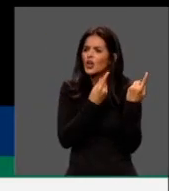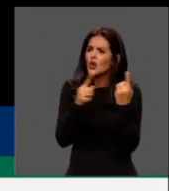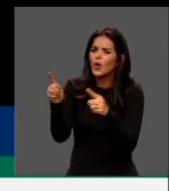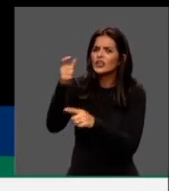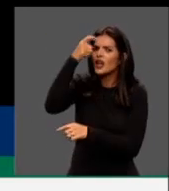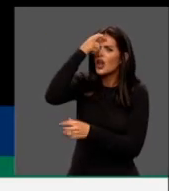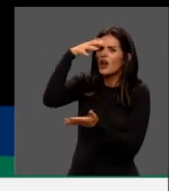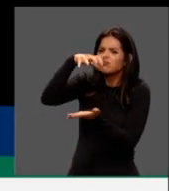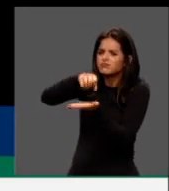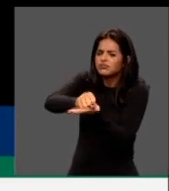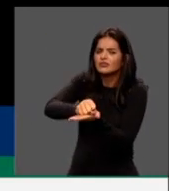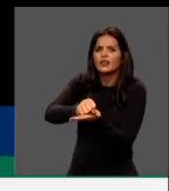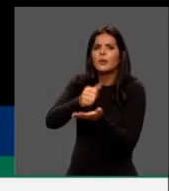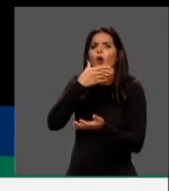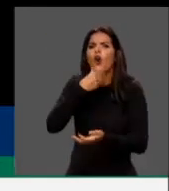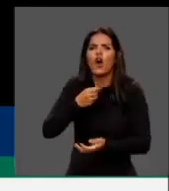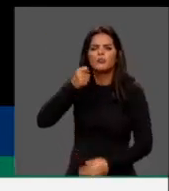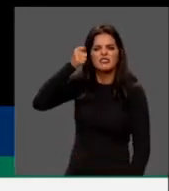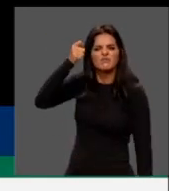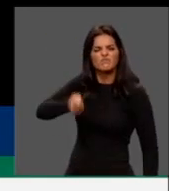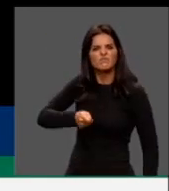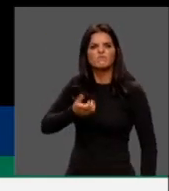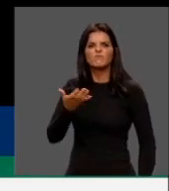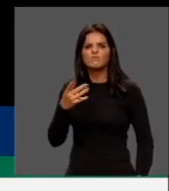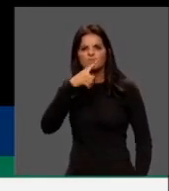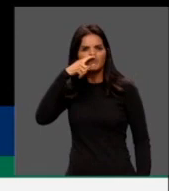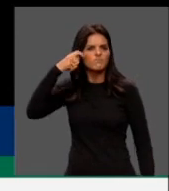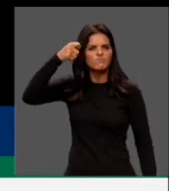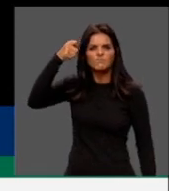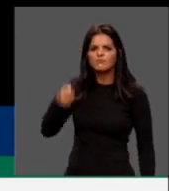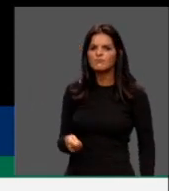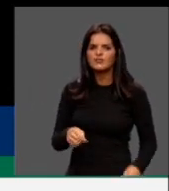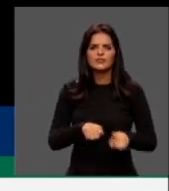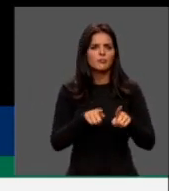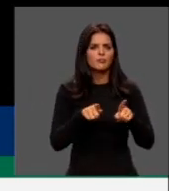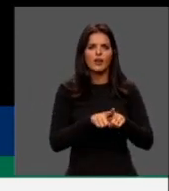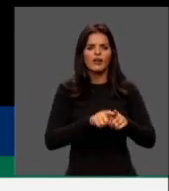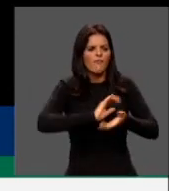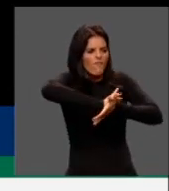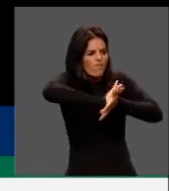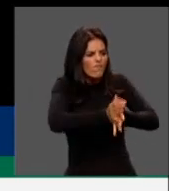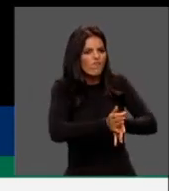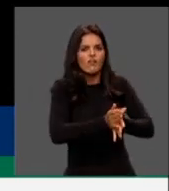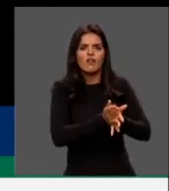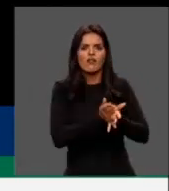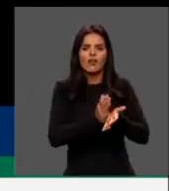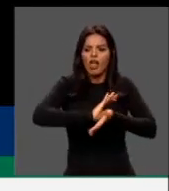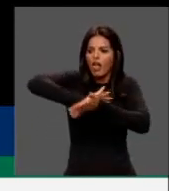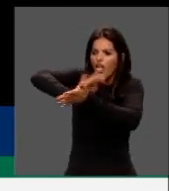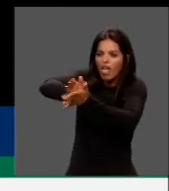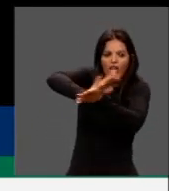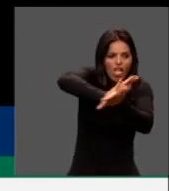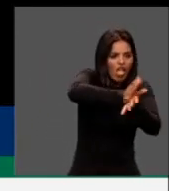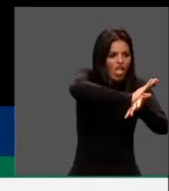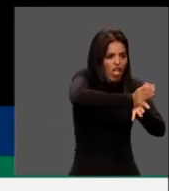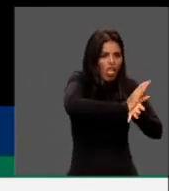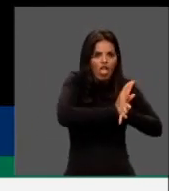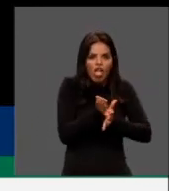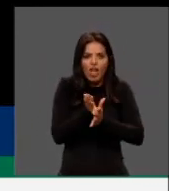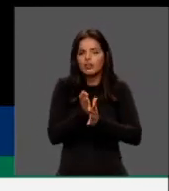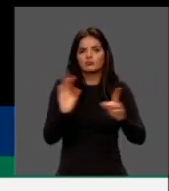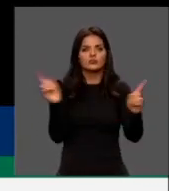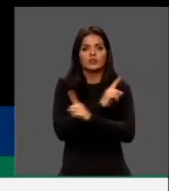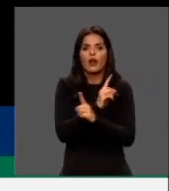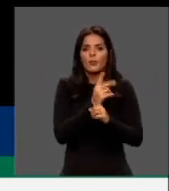patriarcal, sexista, racista, porque as discriminações elas não são solitárias, elas se retroalimentam e elas